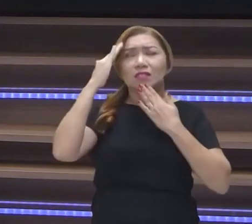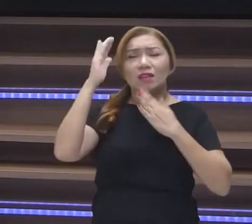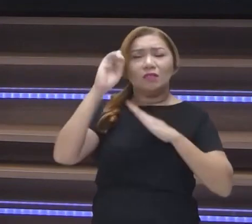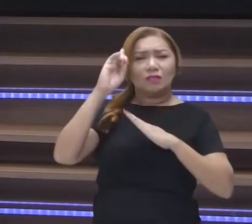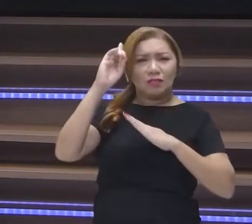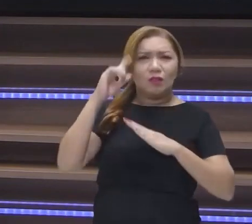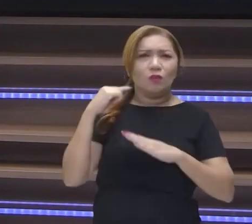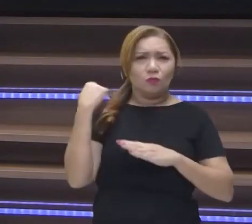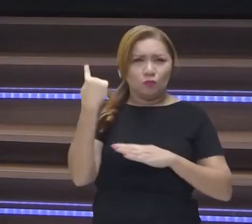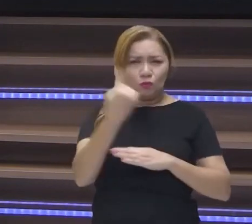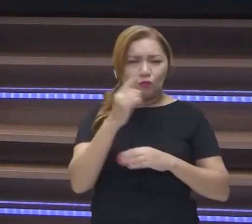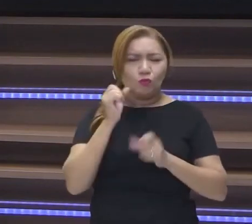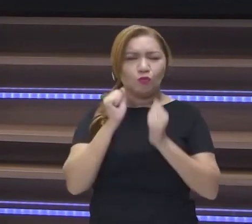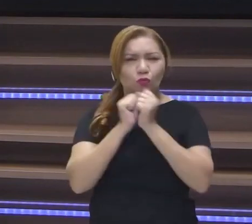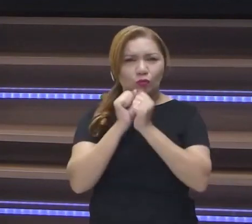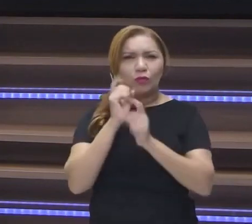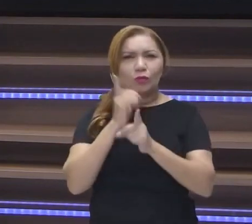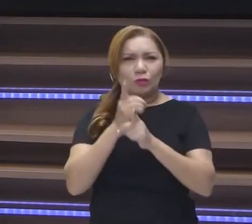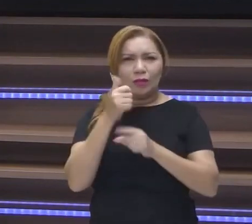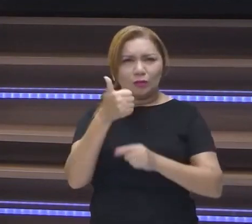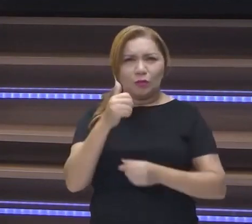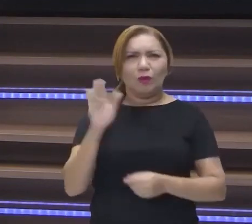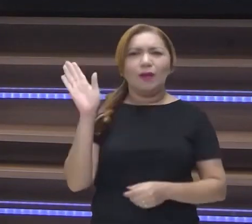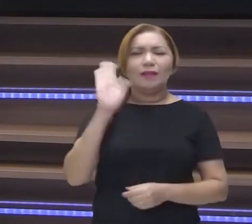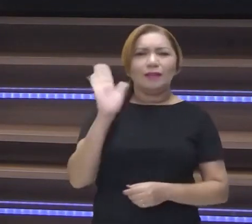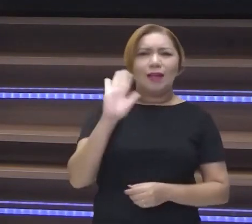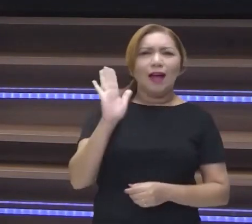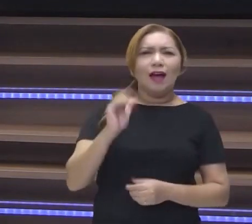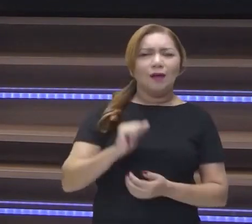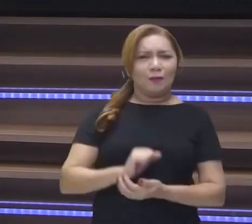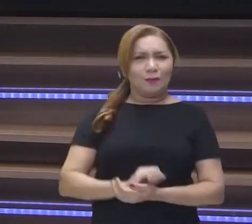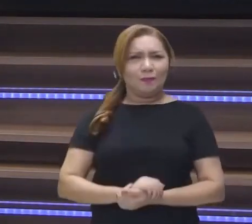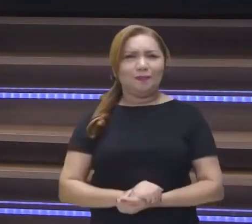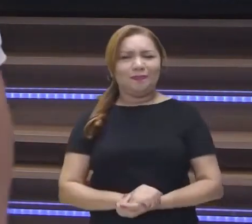nós estaremos juntos nas nossas escolas, tá bom? Beijão, fica com Deus e até a próxima. Tchau!